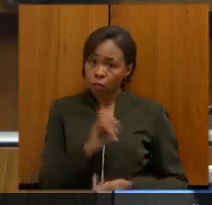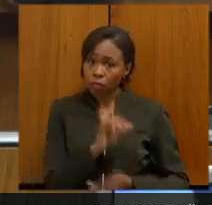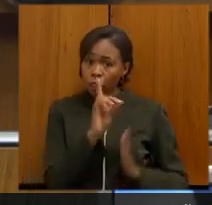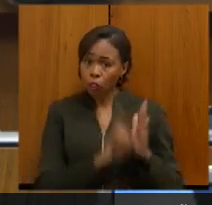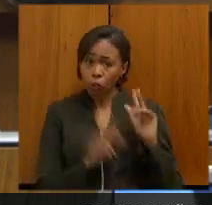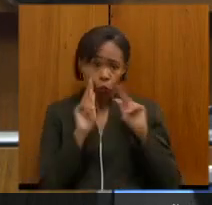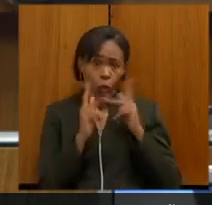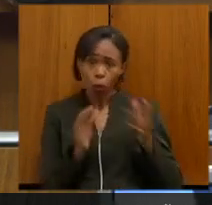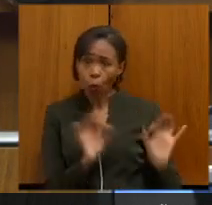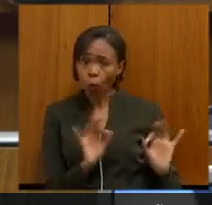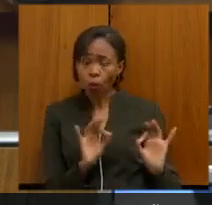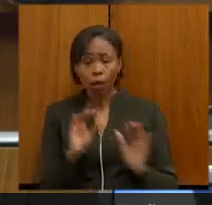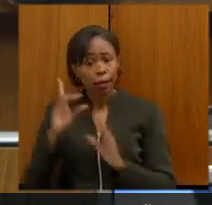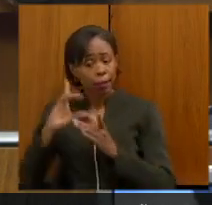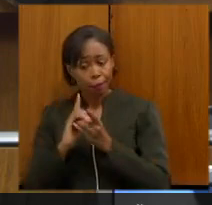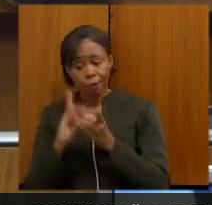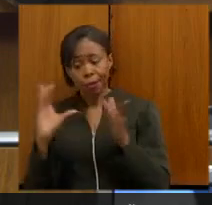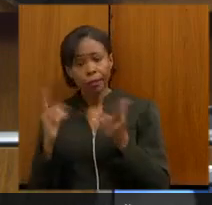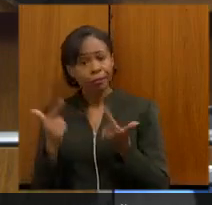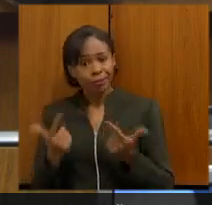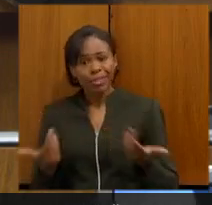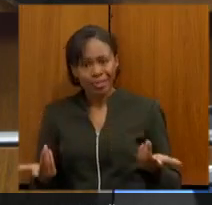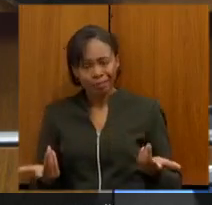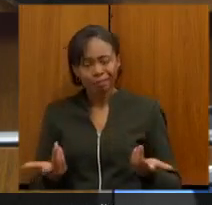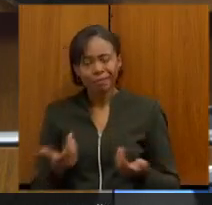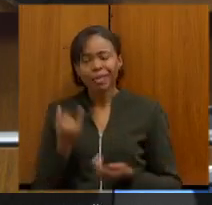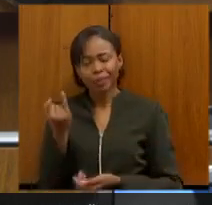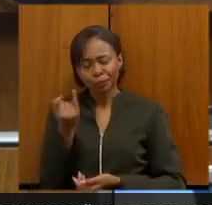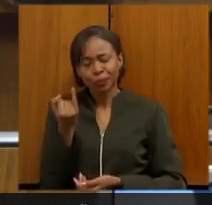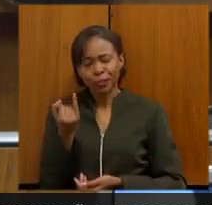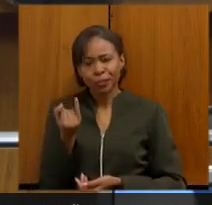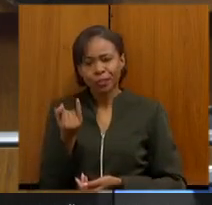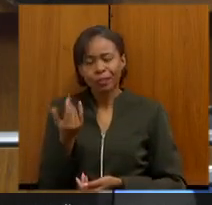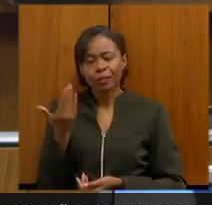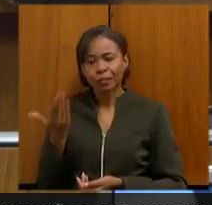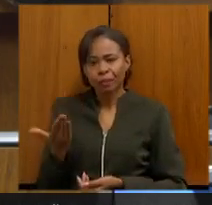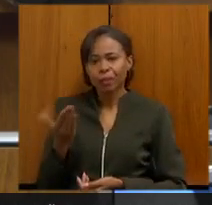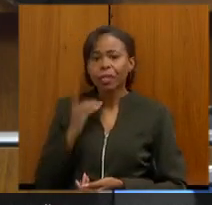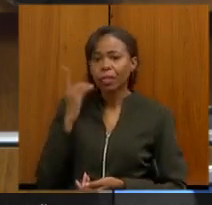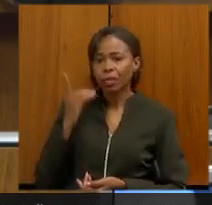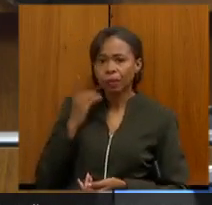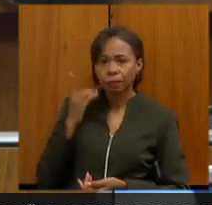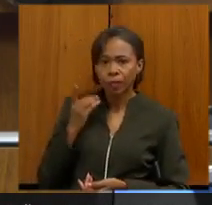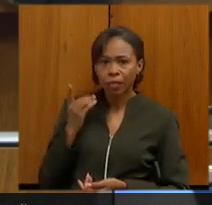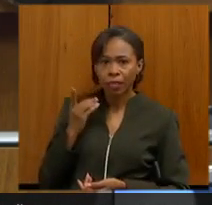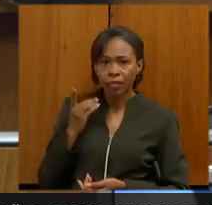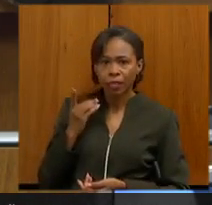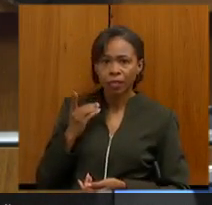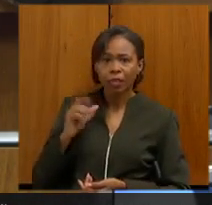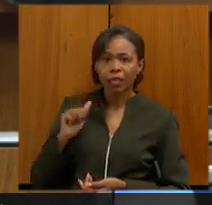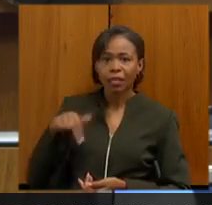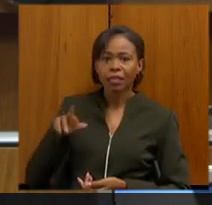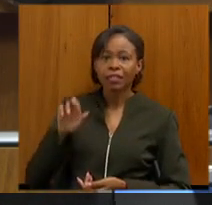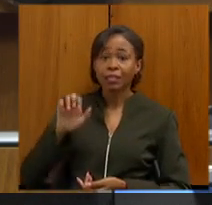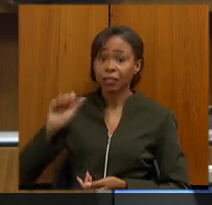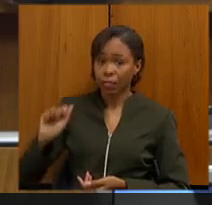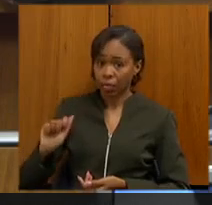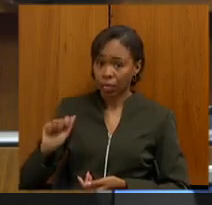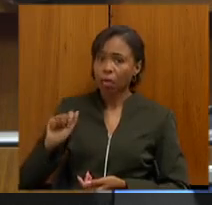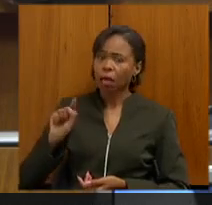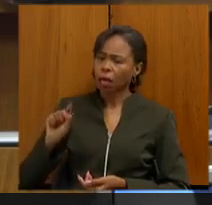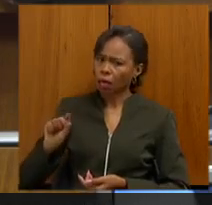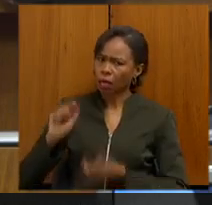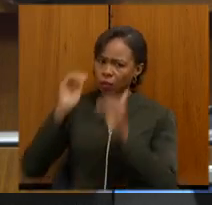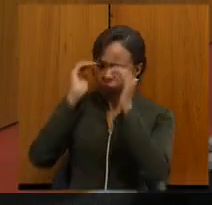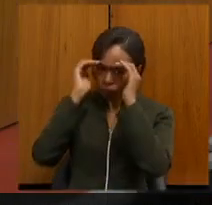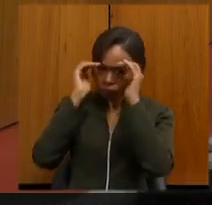Humanos a democracia é isso que importa então deputada Andreia a deputada está seguindo a melhor das